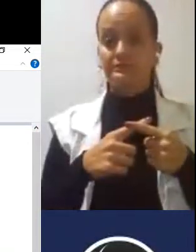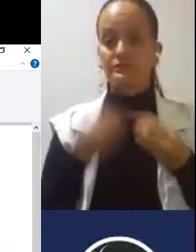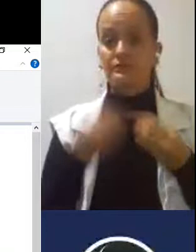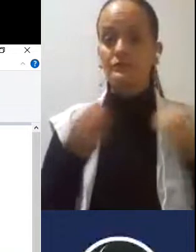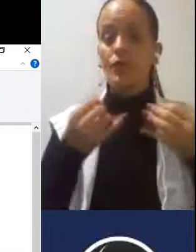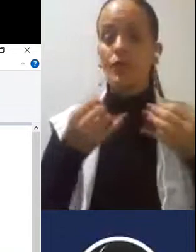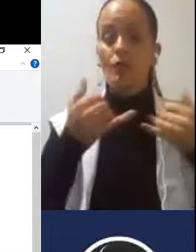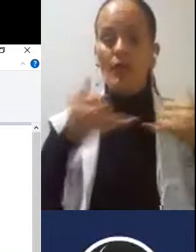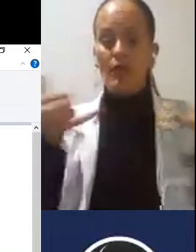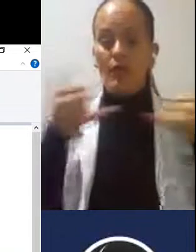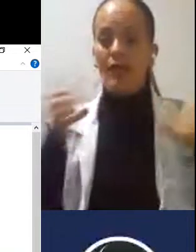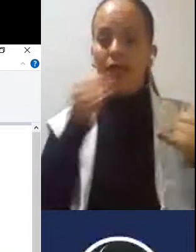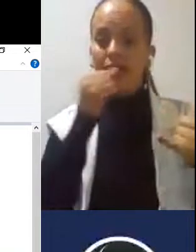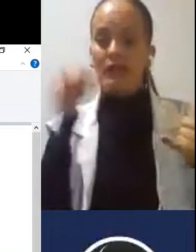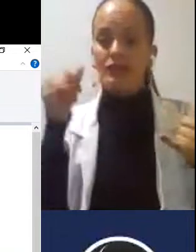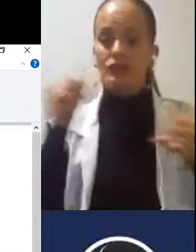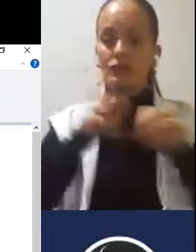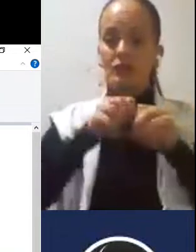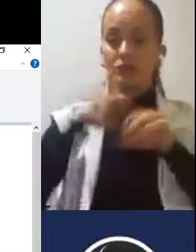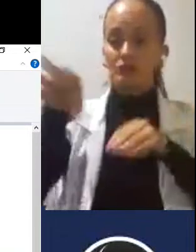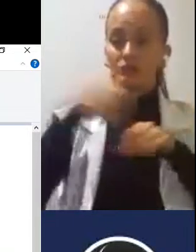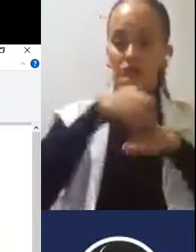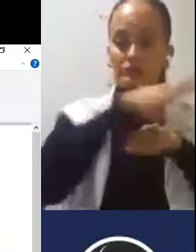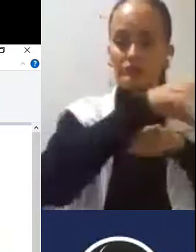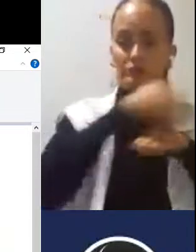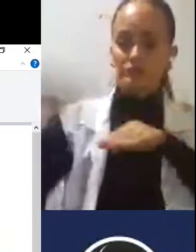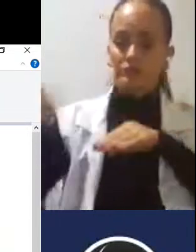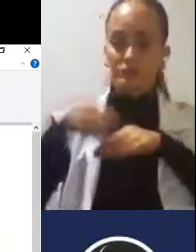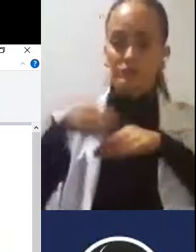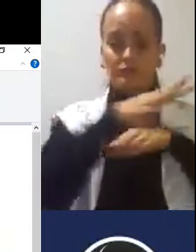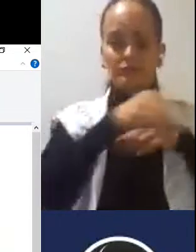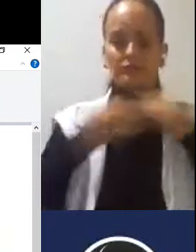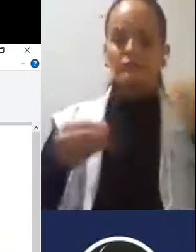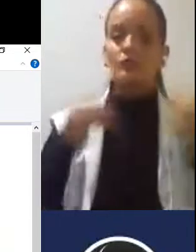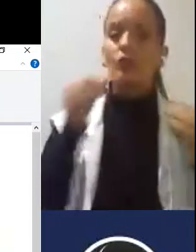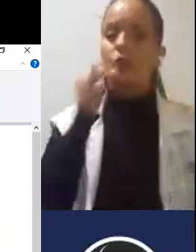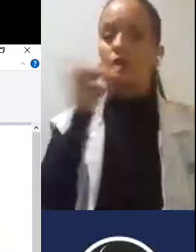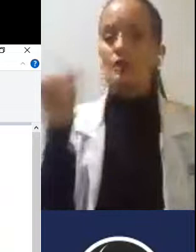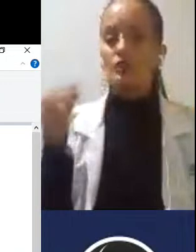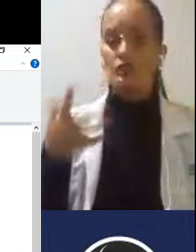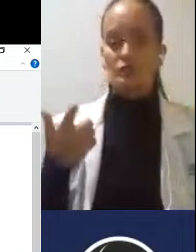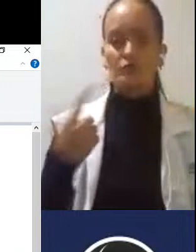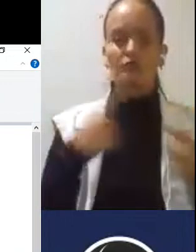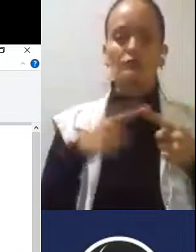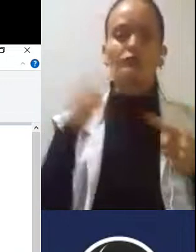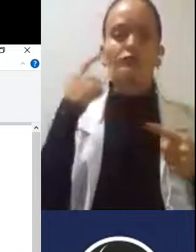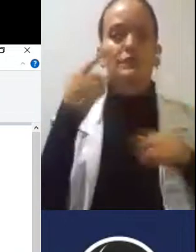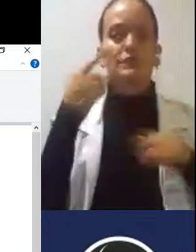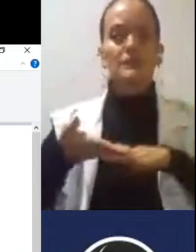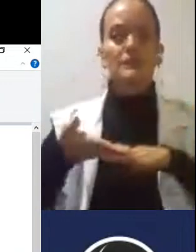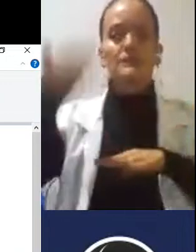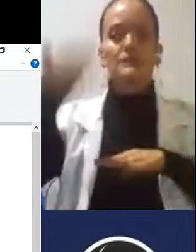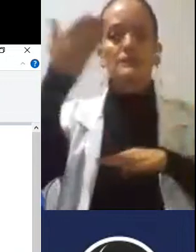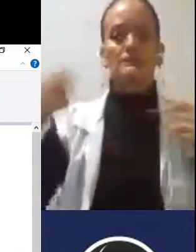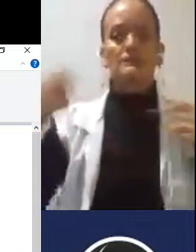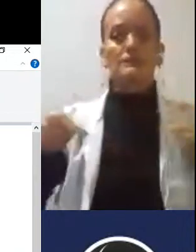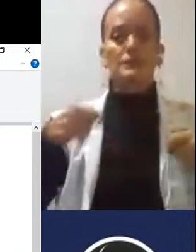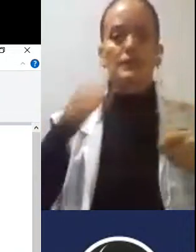que, por exemplo, da transmissão de energia? Por que o pessoal eleva muito o potencial elétrico na